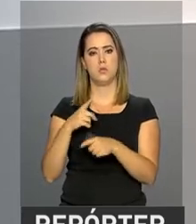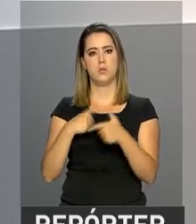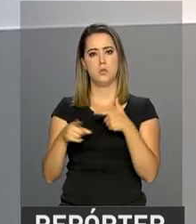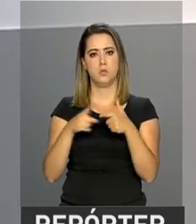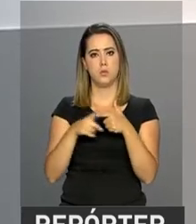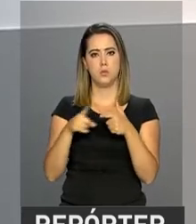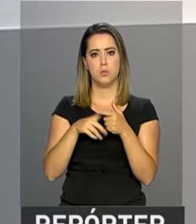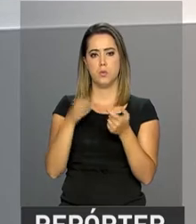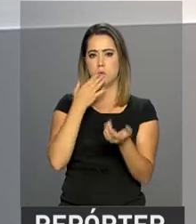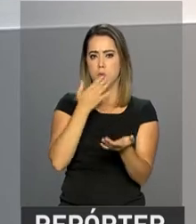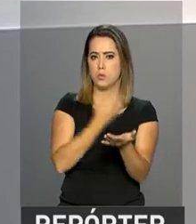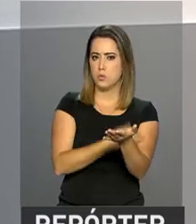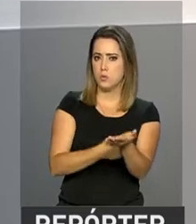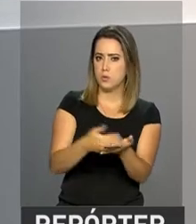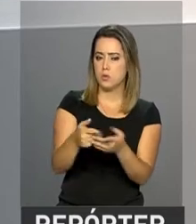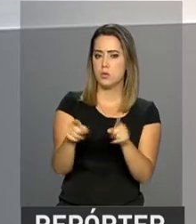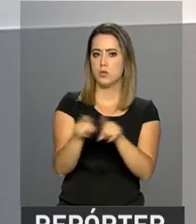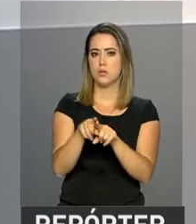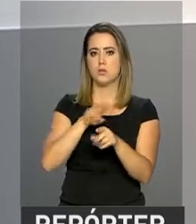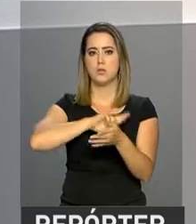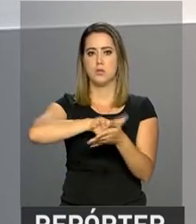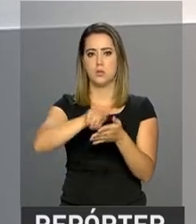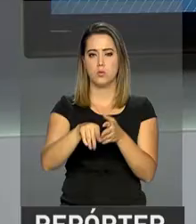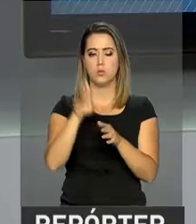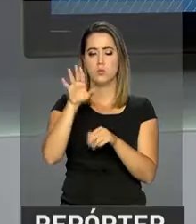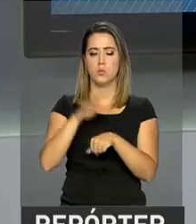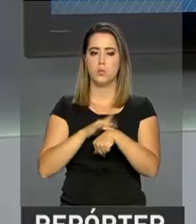urinário, além de diminuir a incidência de pneumonia.